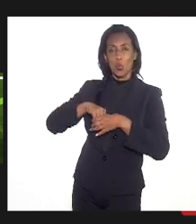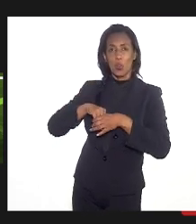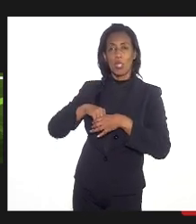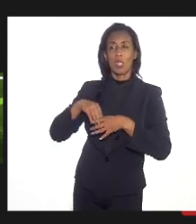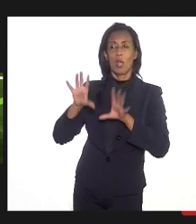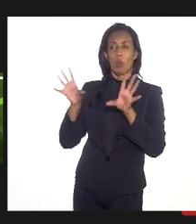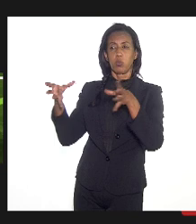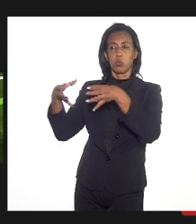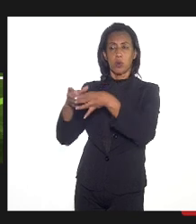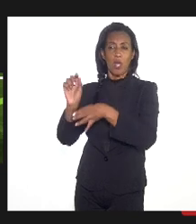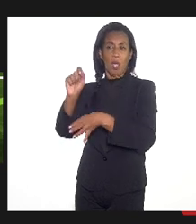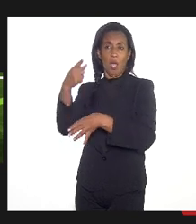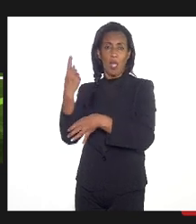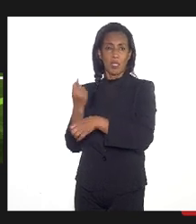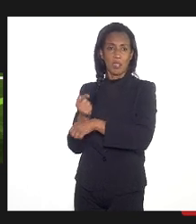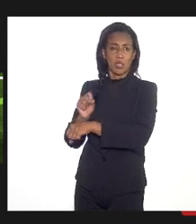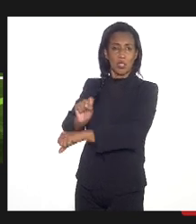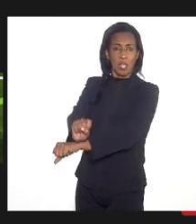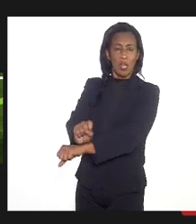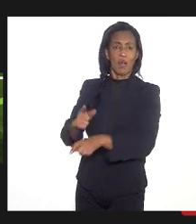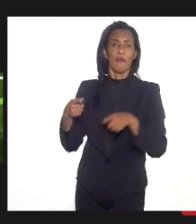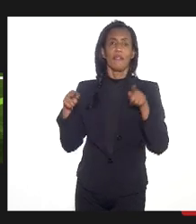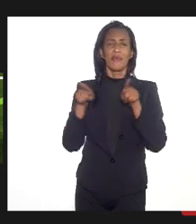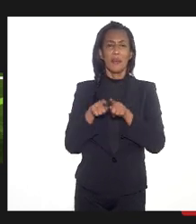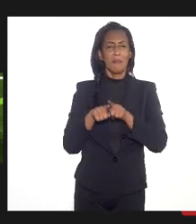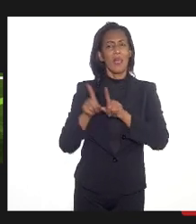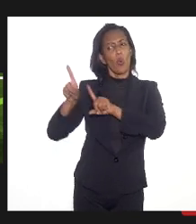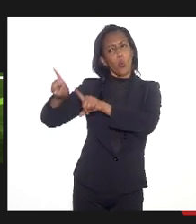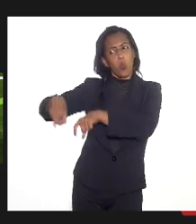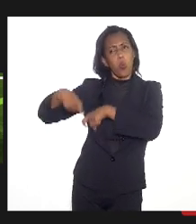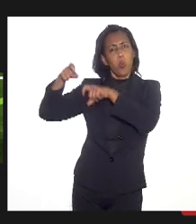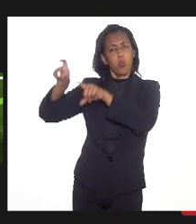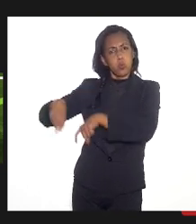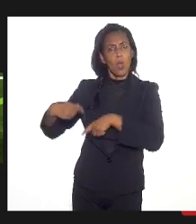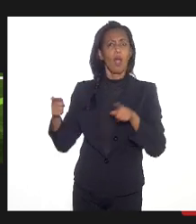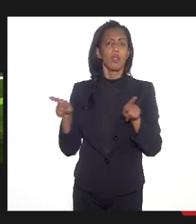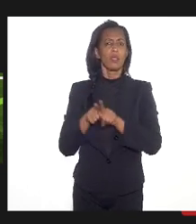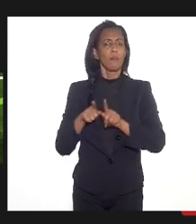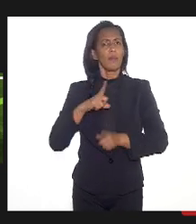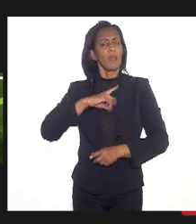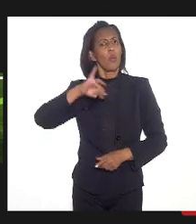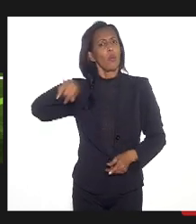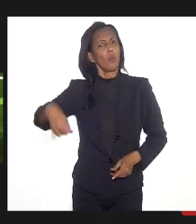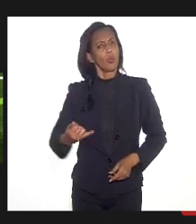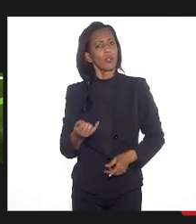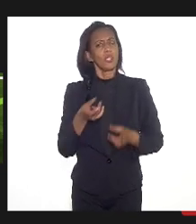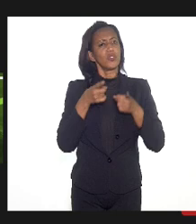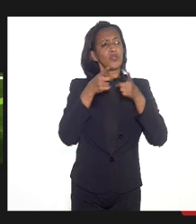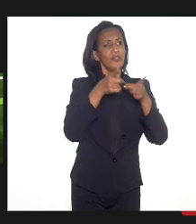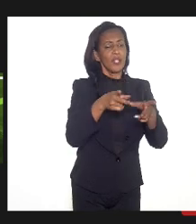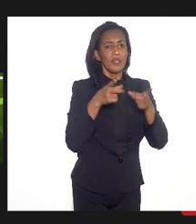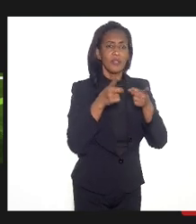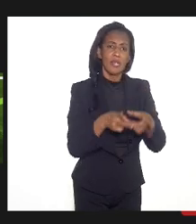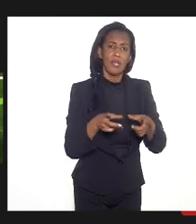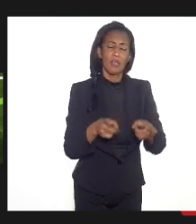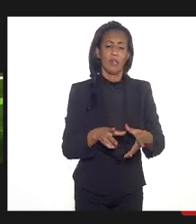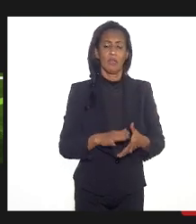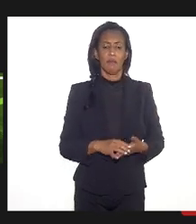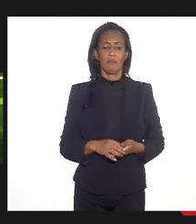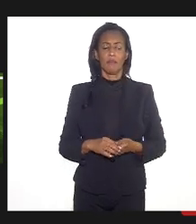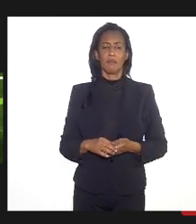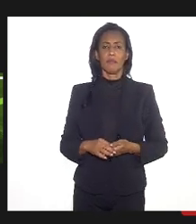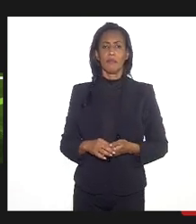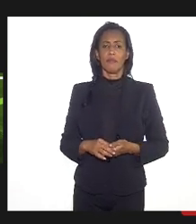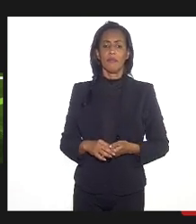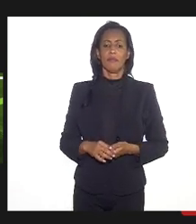o pessoal que planta, que hoje tinha que ter uma oportunidade de vender